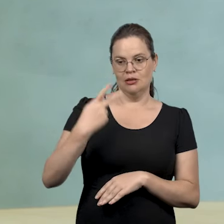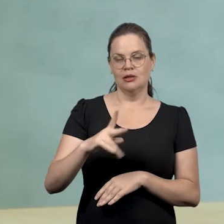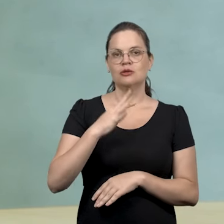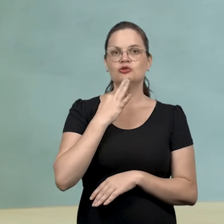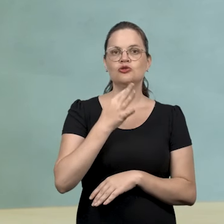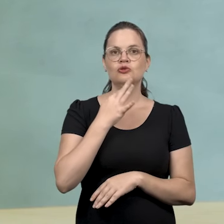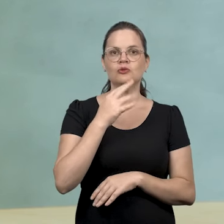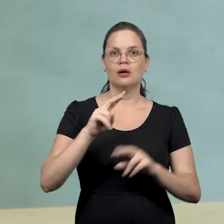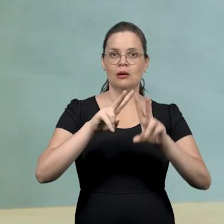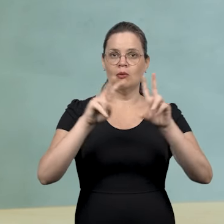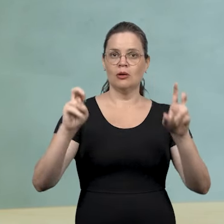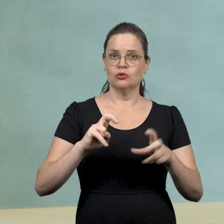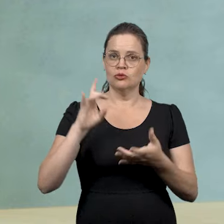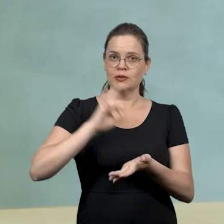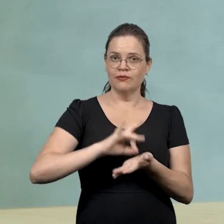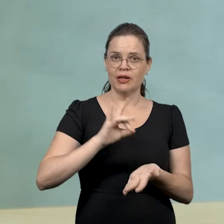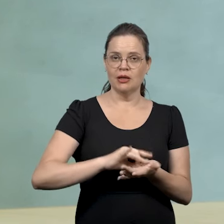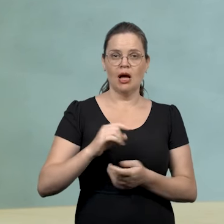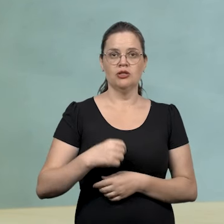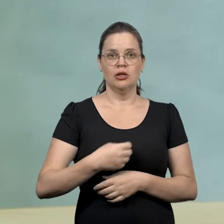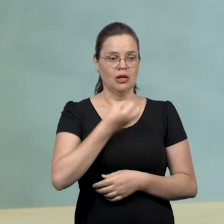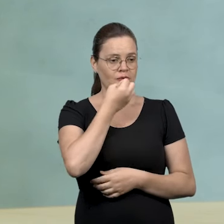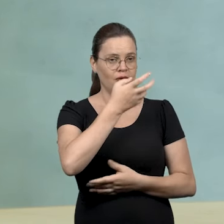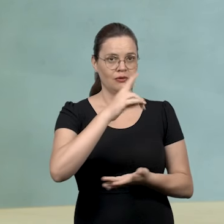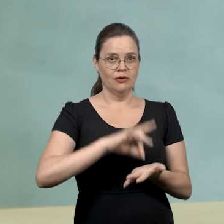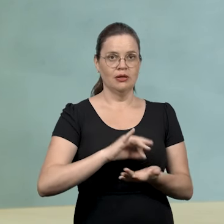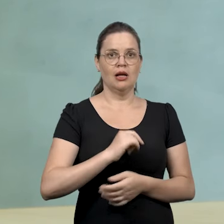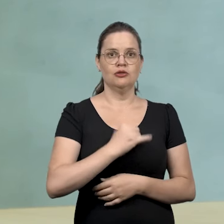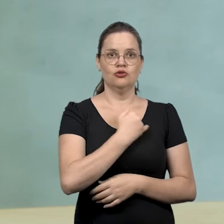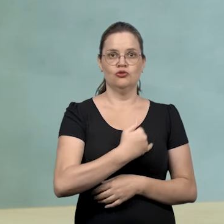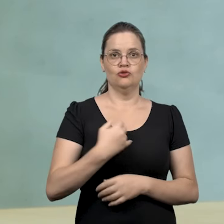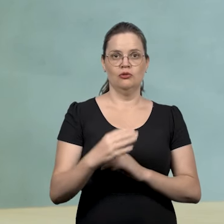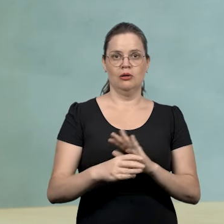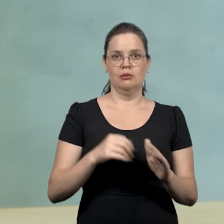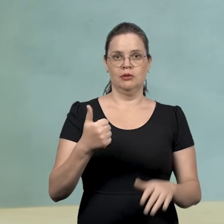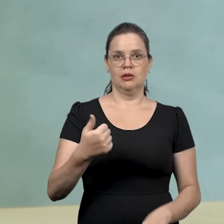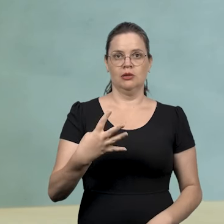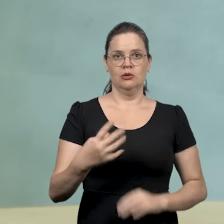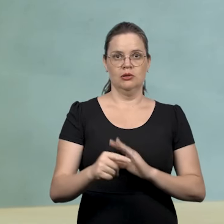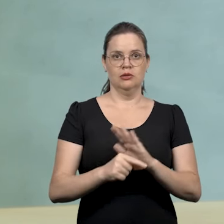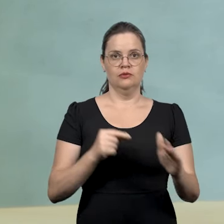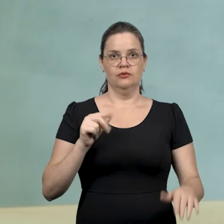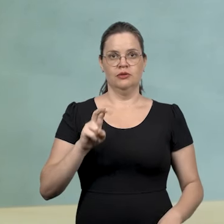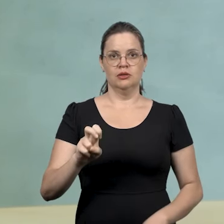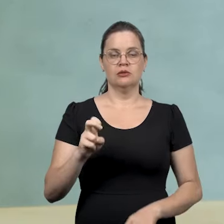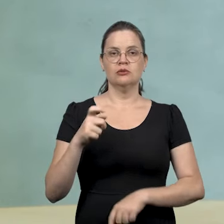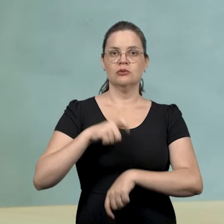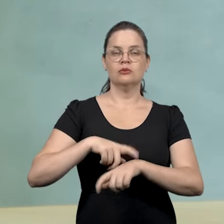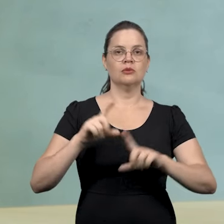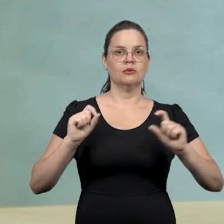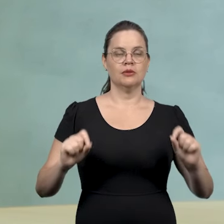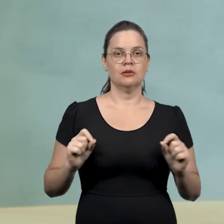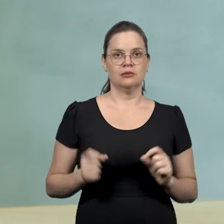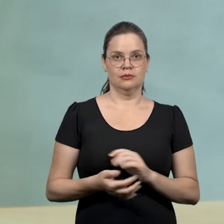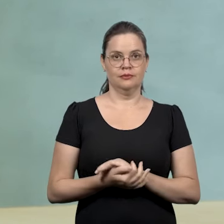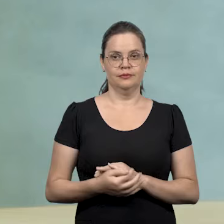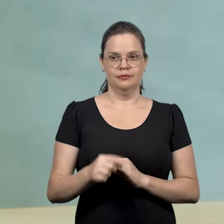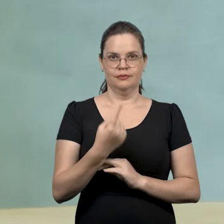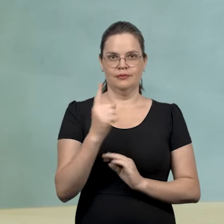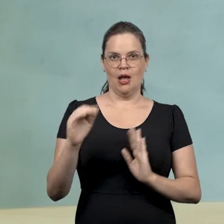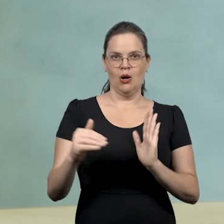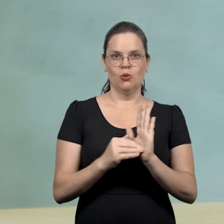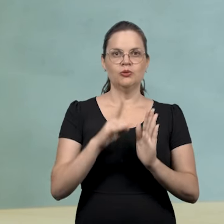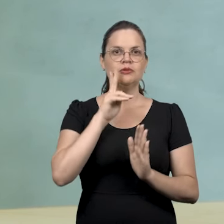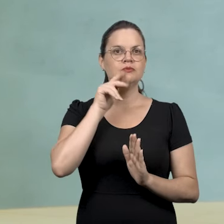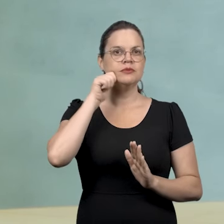vida de Tomé é a sinceridade dele, que está mencionado em João 14, verso 5. Né, quando menciona que na